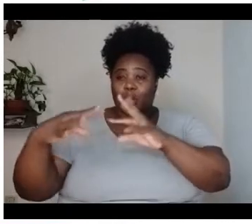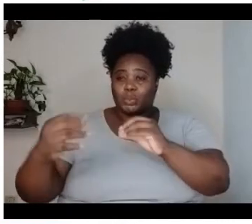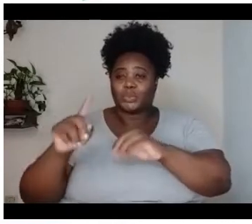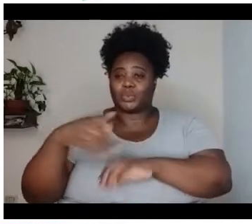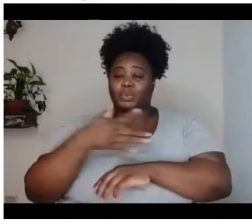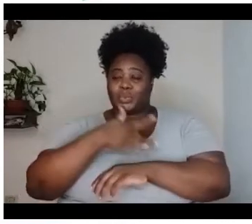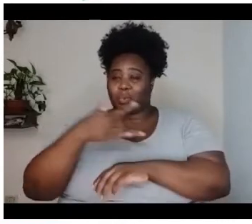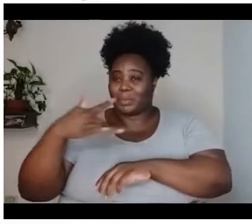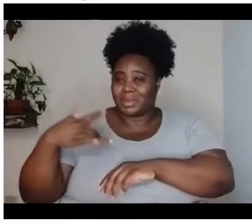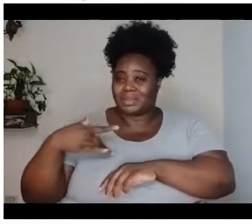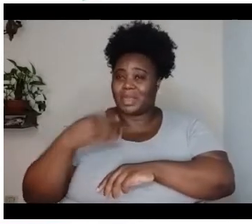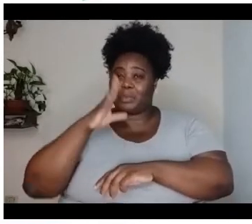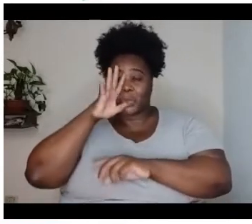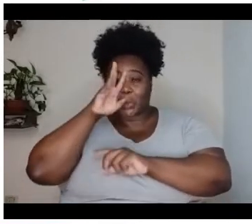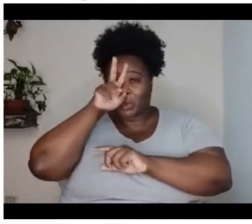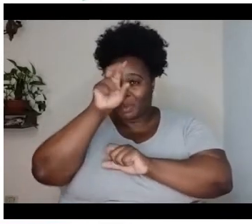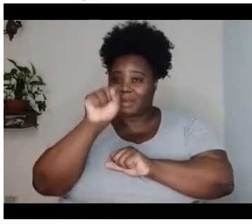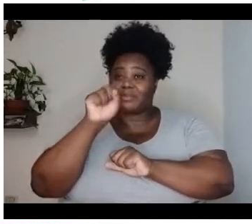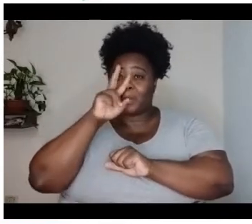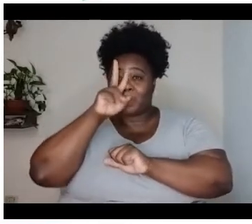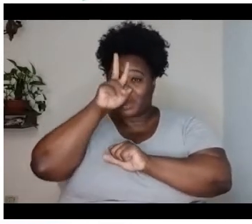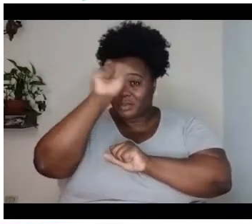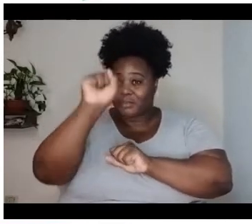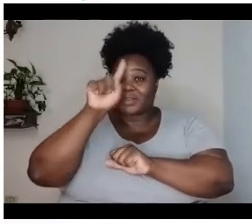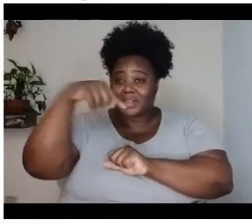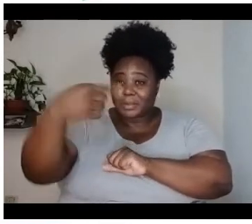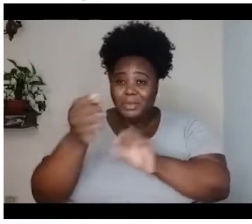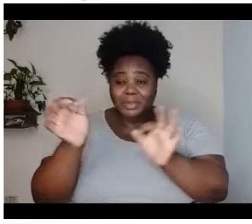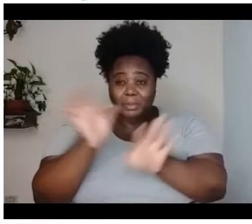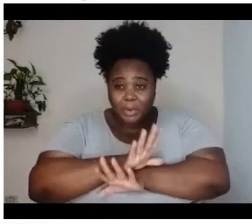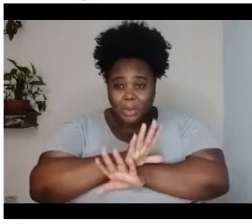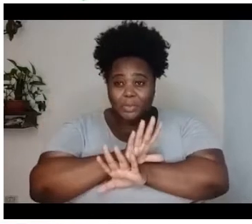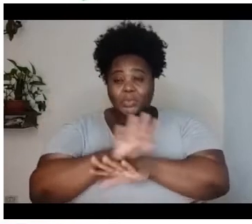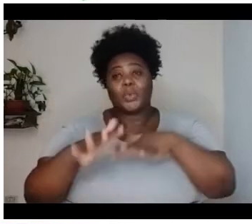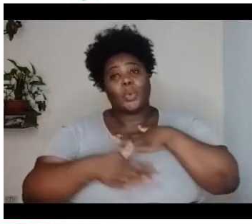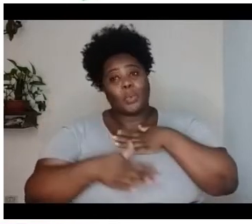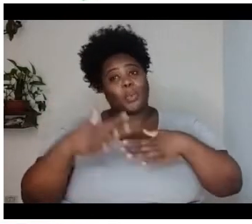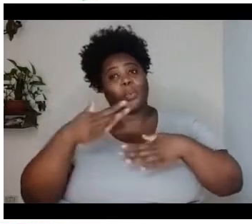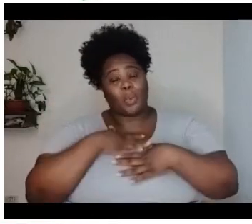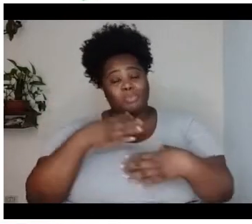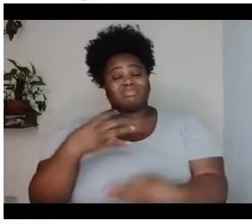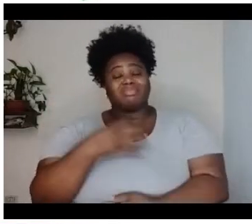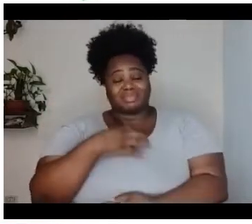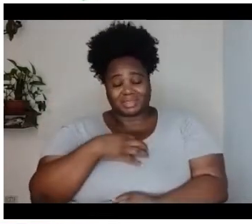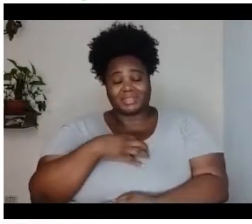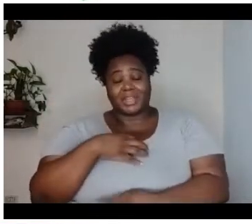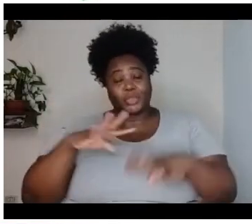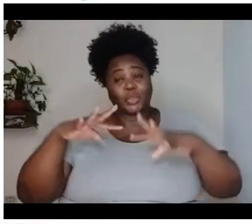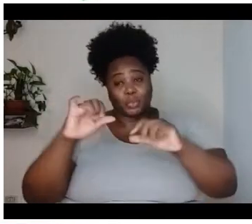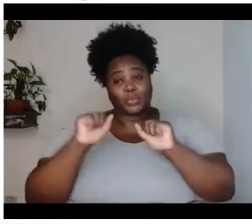saúde, uma força, que quando aquilo passa, aí o corpo vem e tudo pode